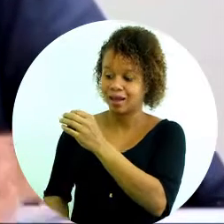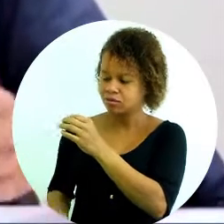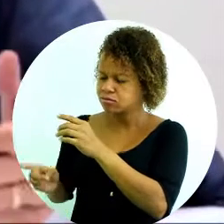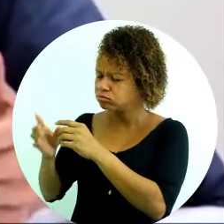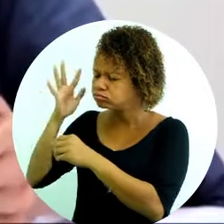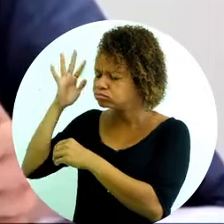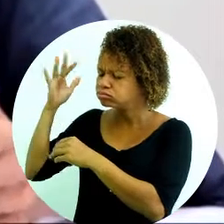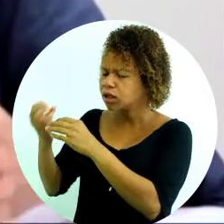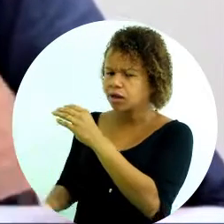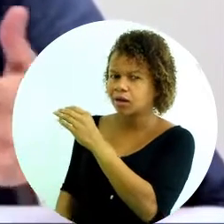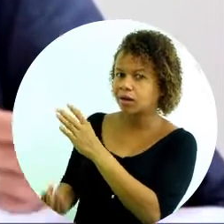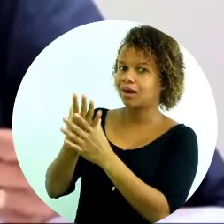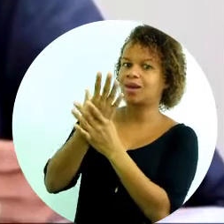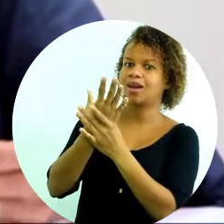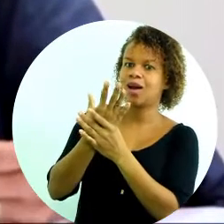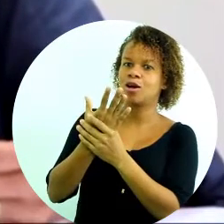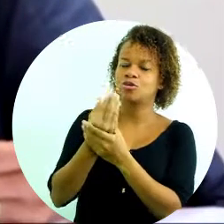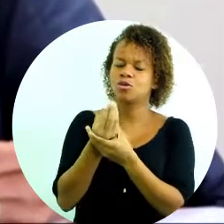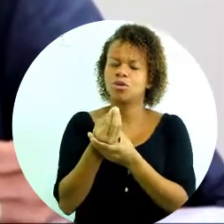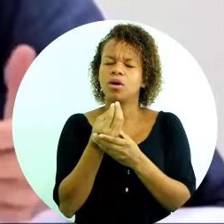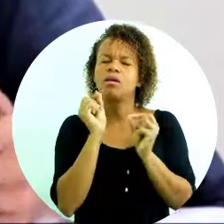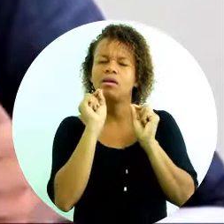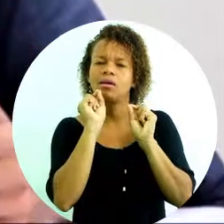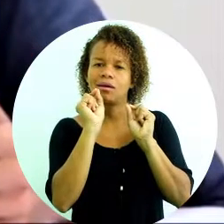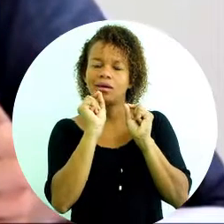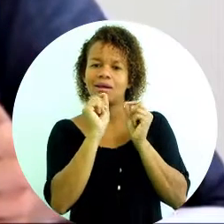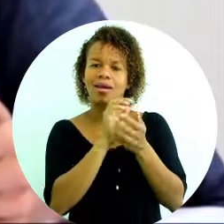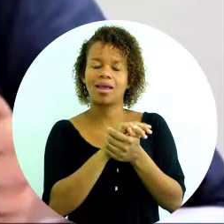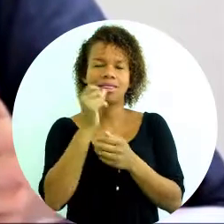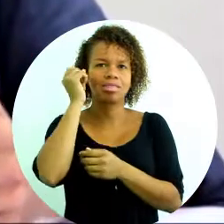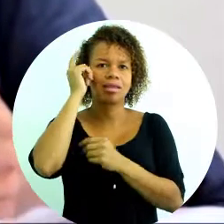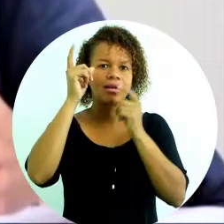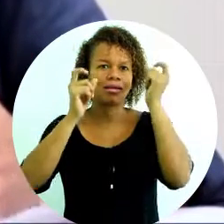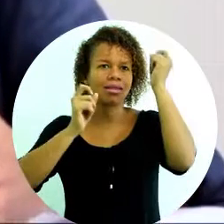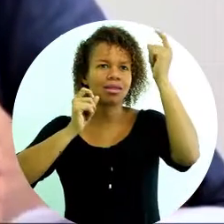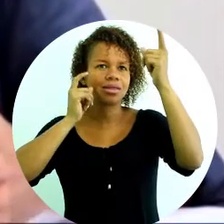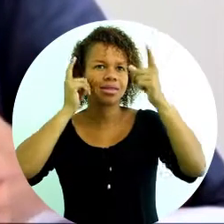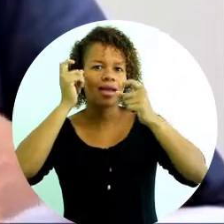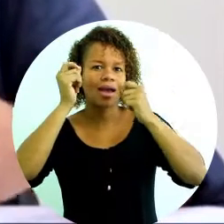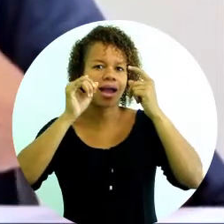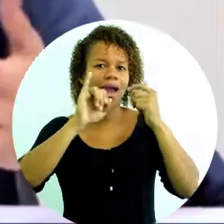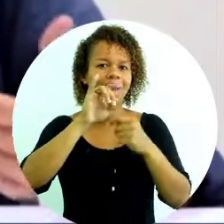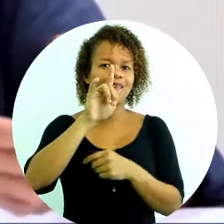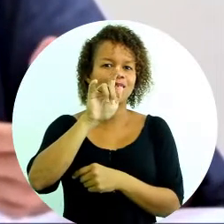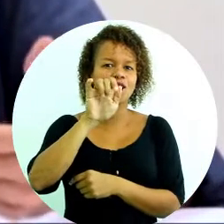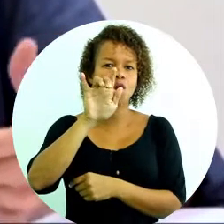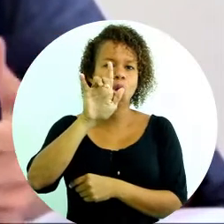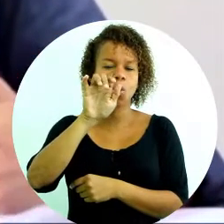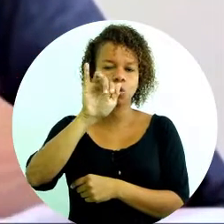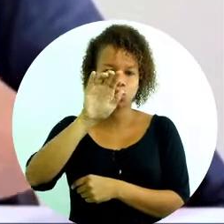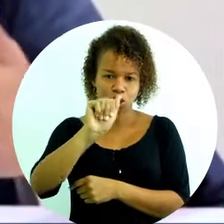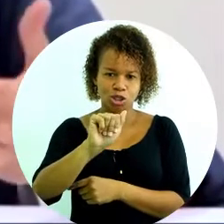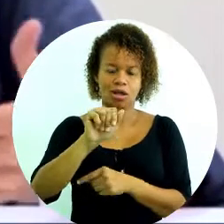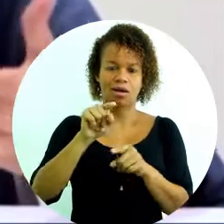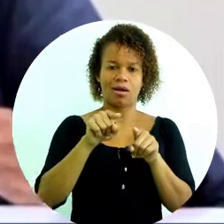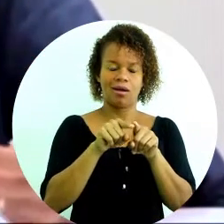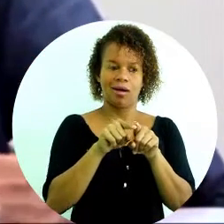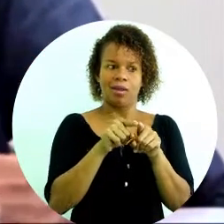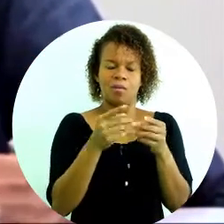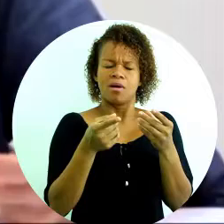Mussolini, cria suas teorias com base na ideia de ideologia e de